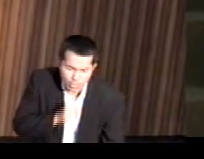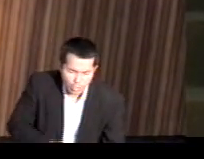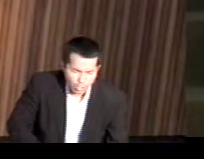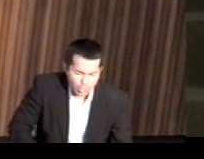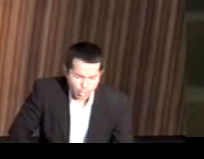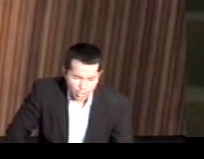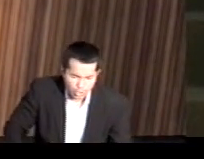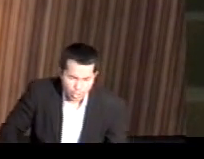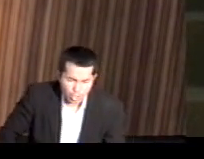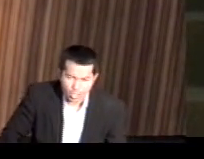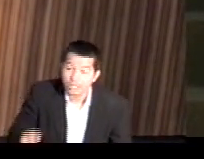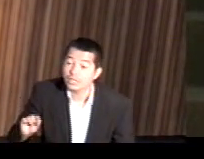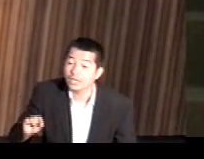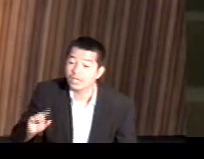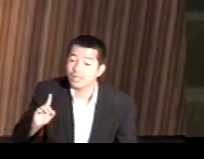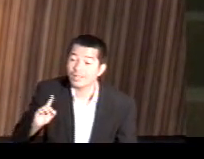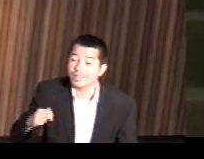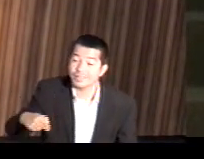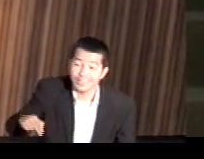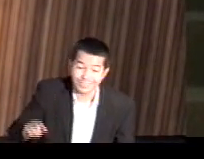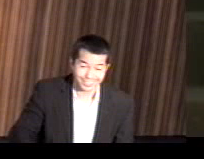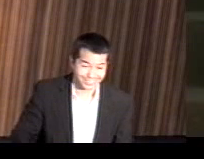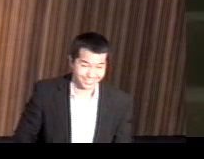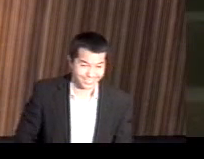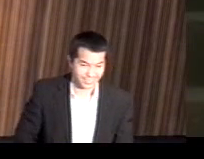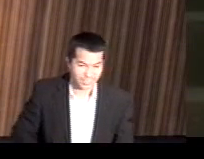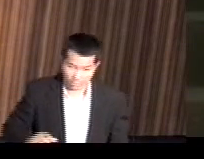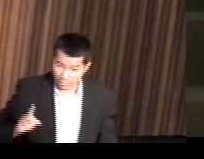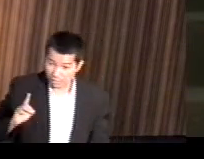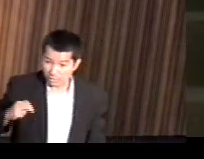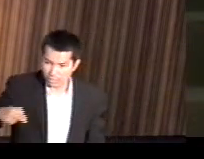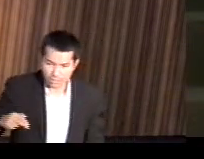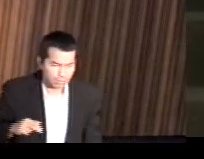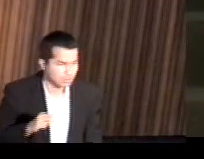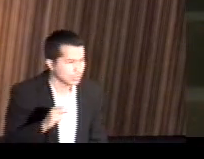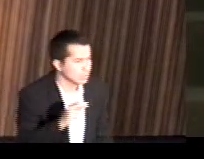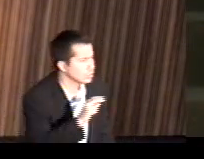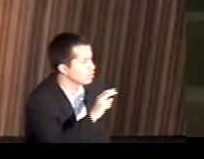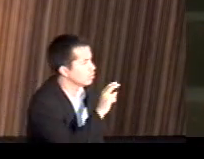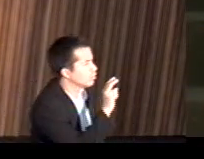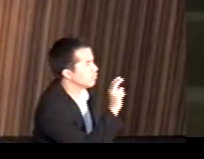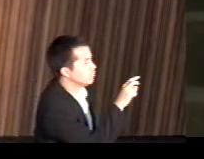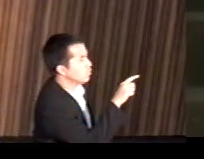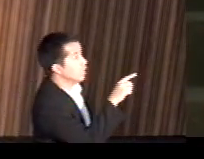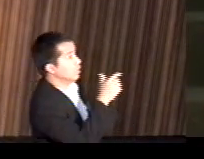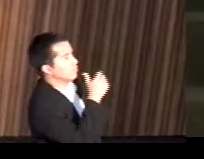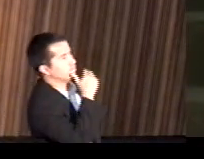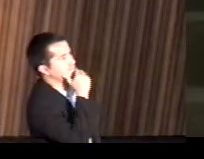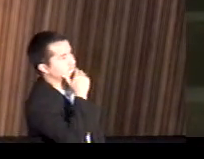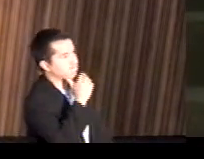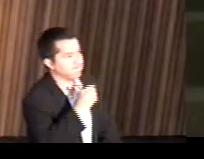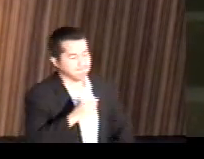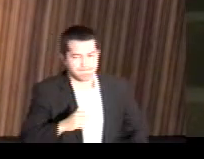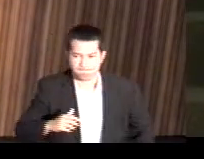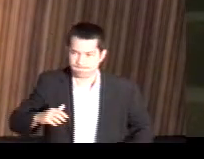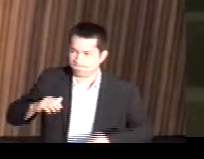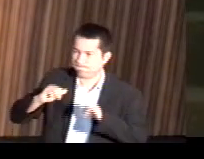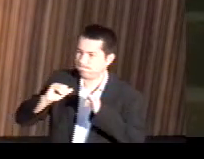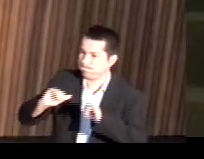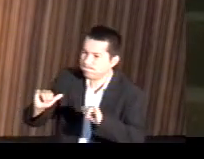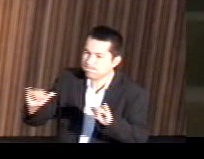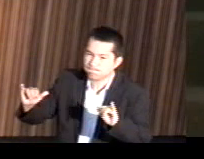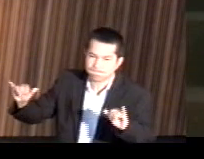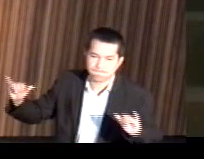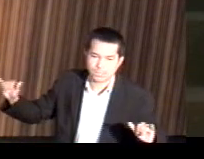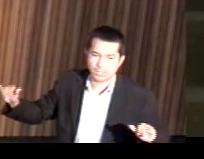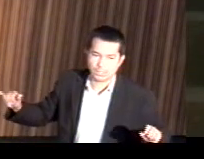as palavras na parede. E ele então começa a profetizar, né? Diz que você foi